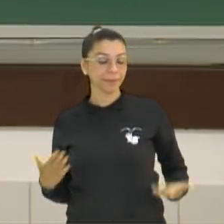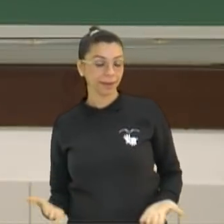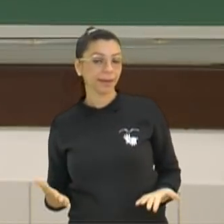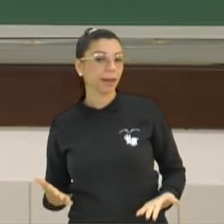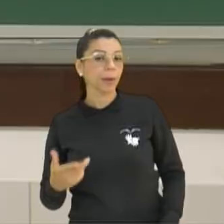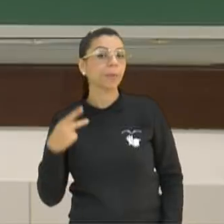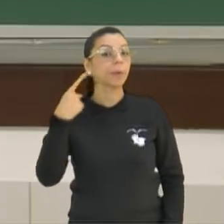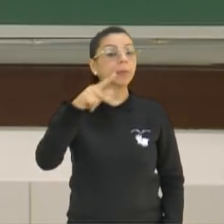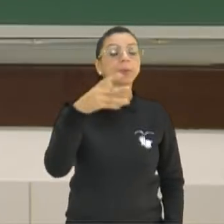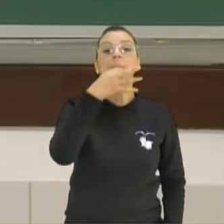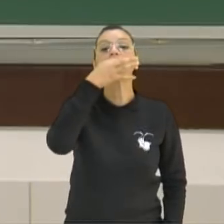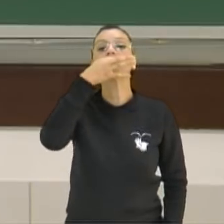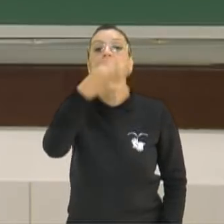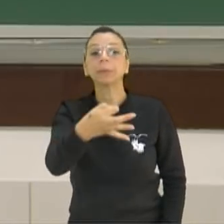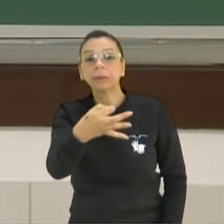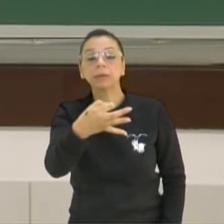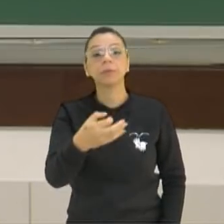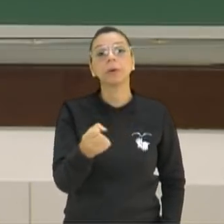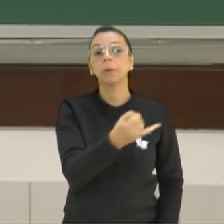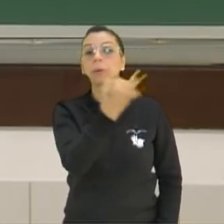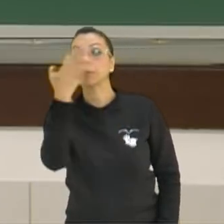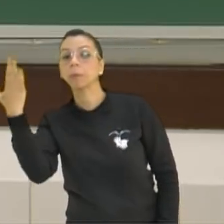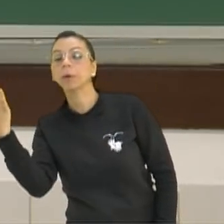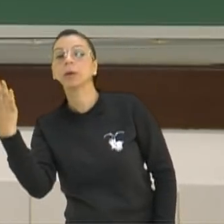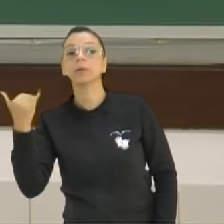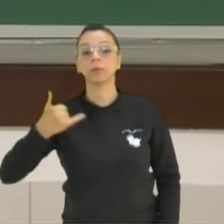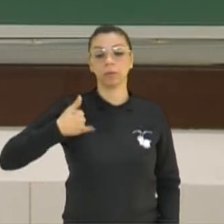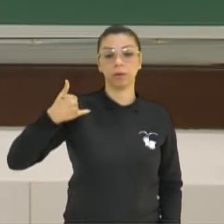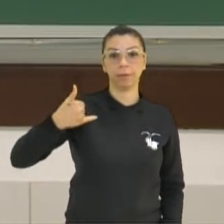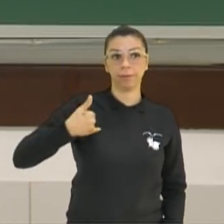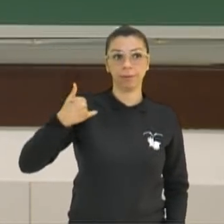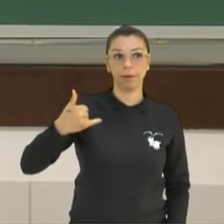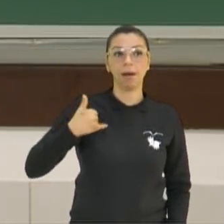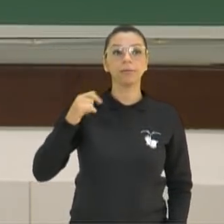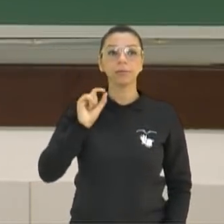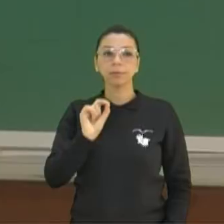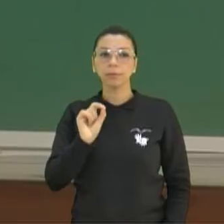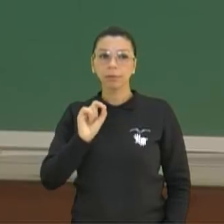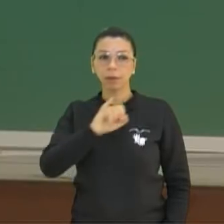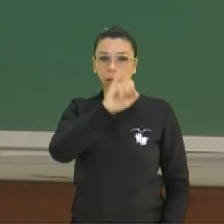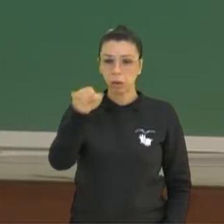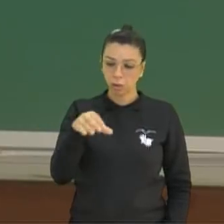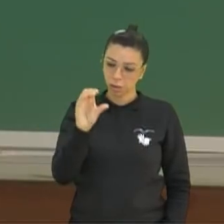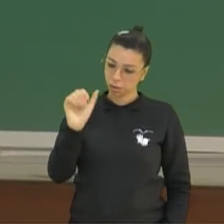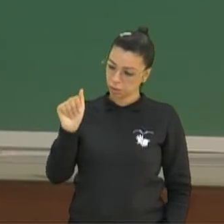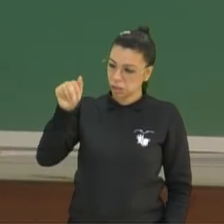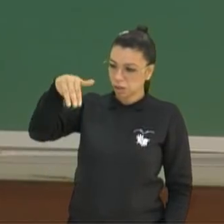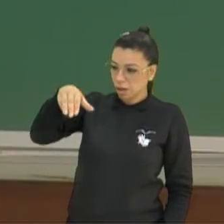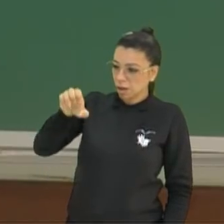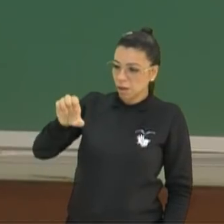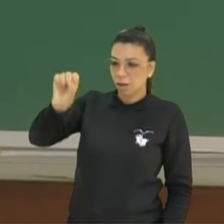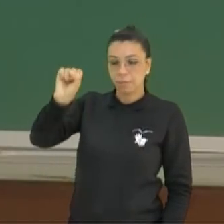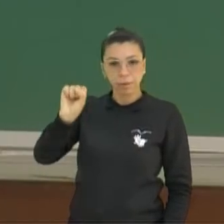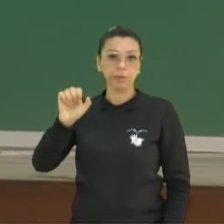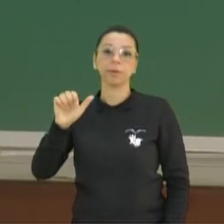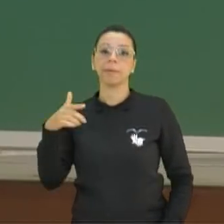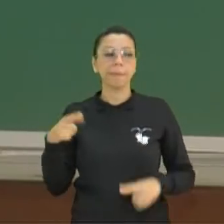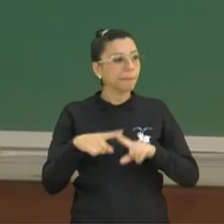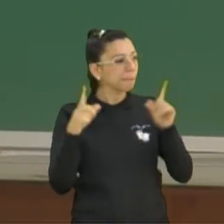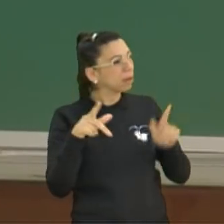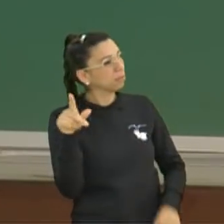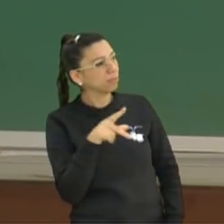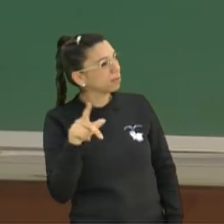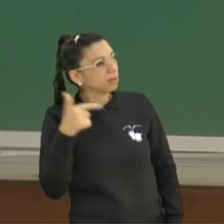na sua opinião, quantos anos tem James? Mas, teacher, não tinha essa informação lá no texto? Não, não tinha.